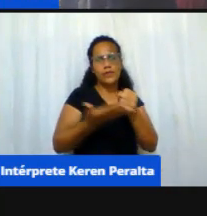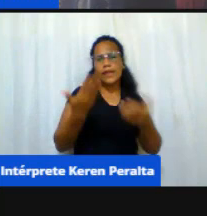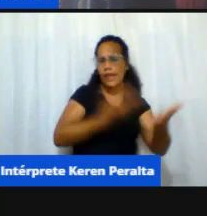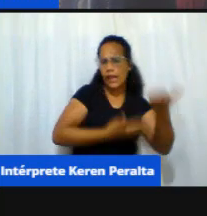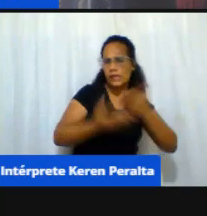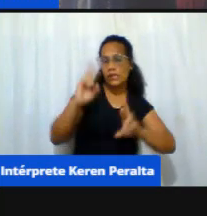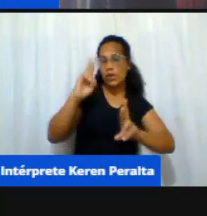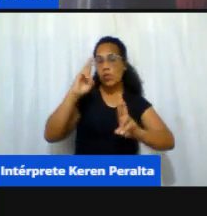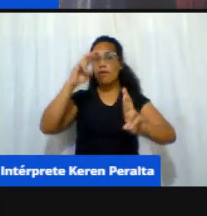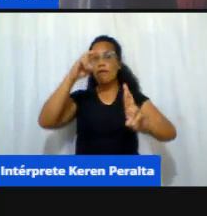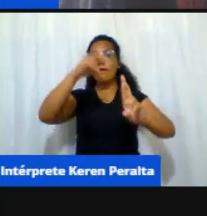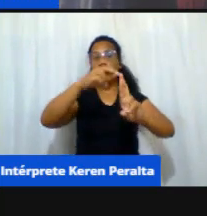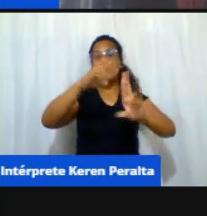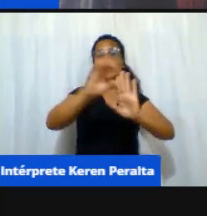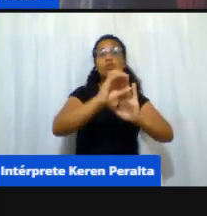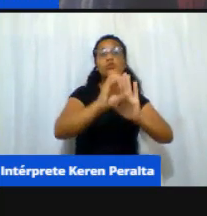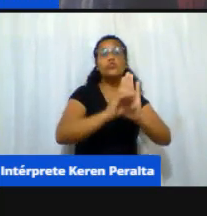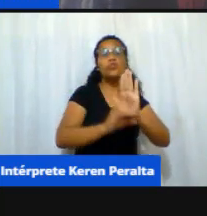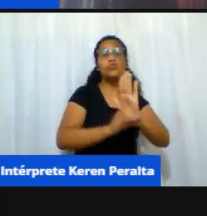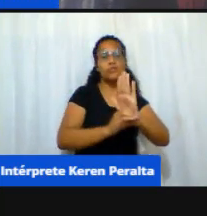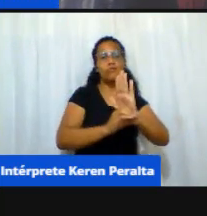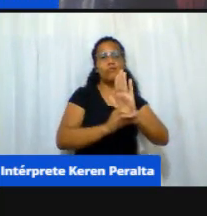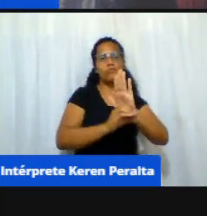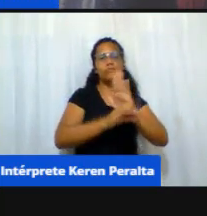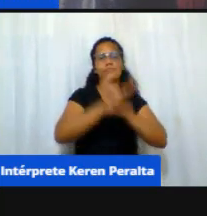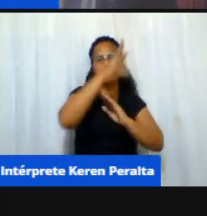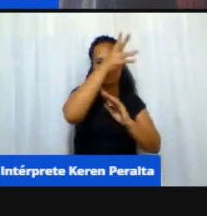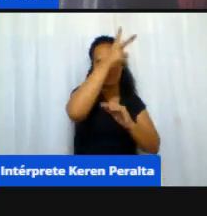da REME, esse de 2021,